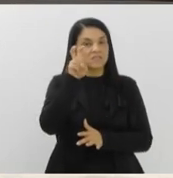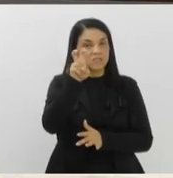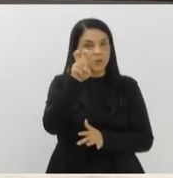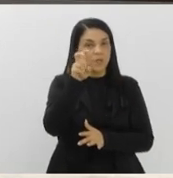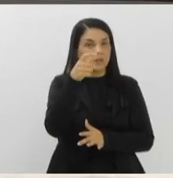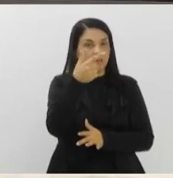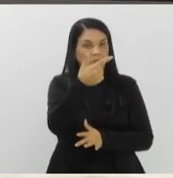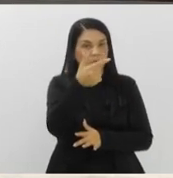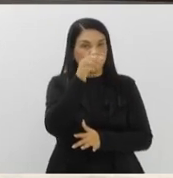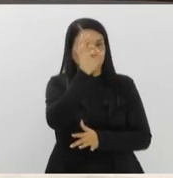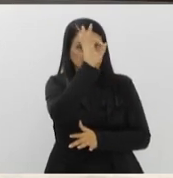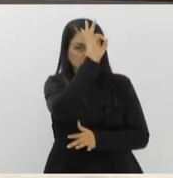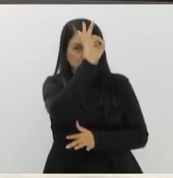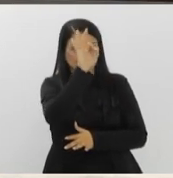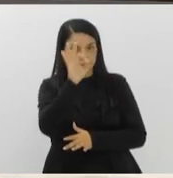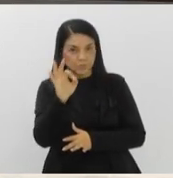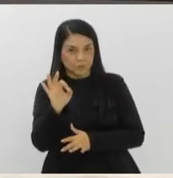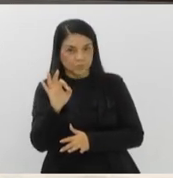52%,